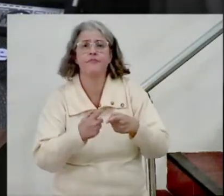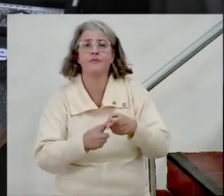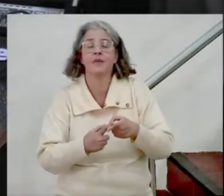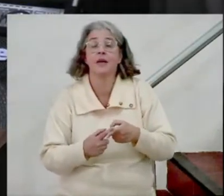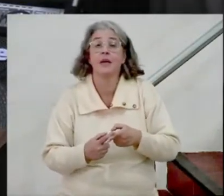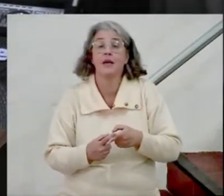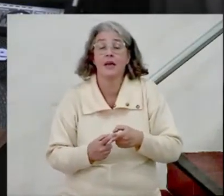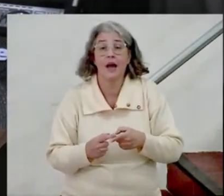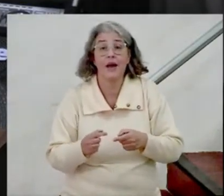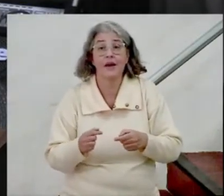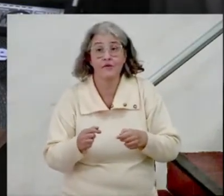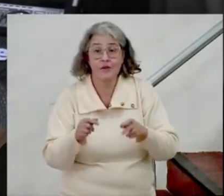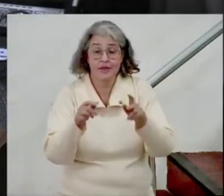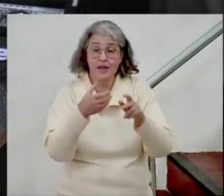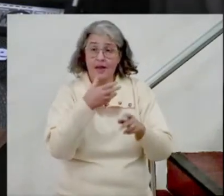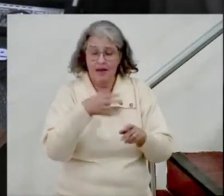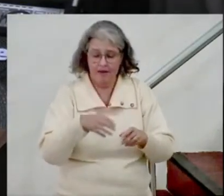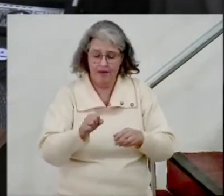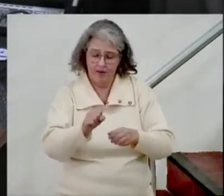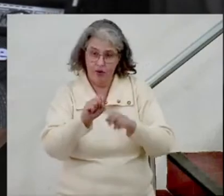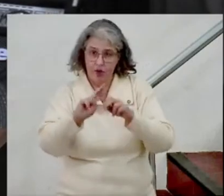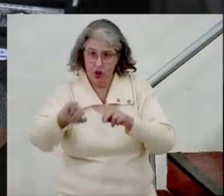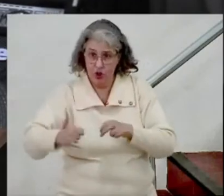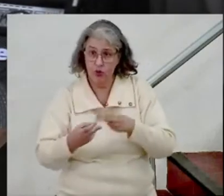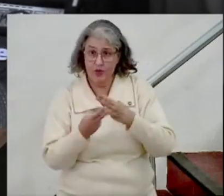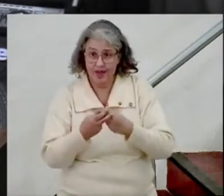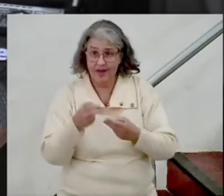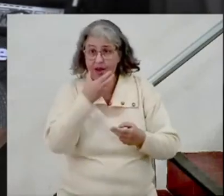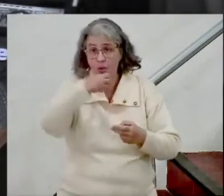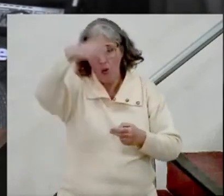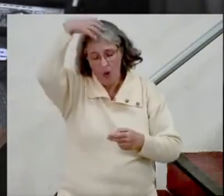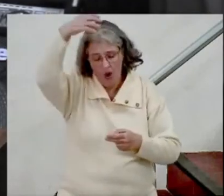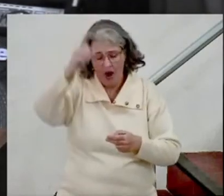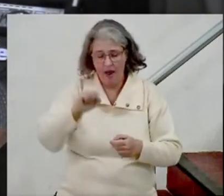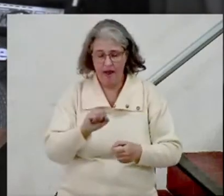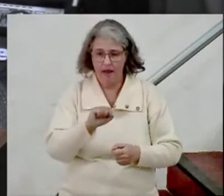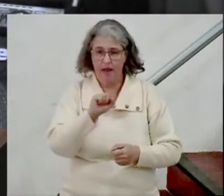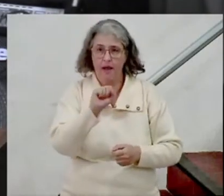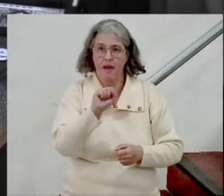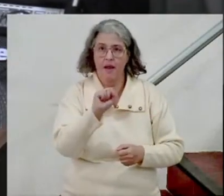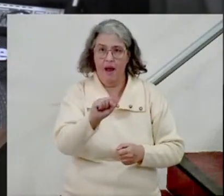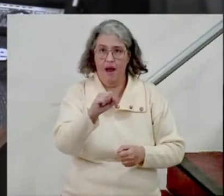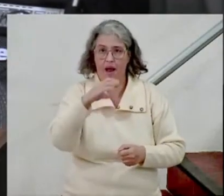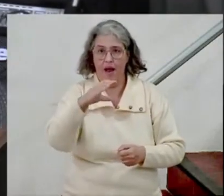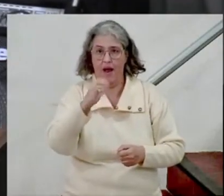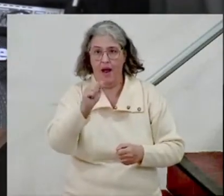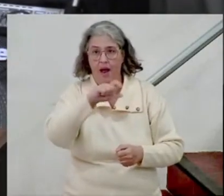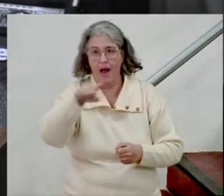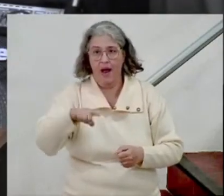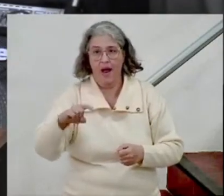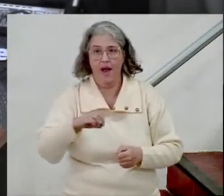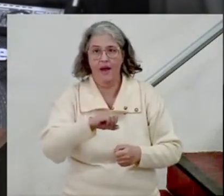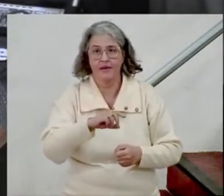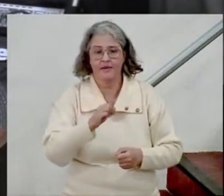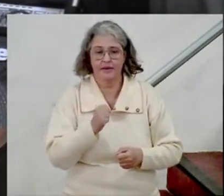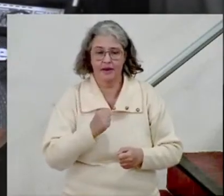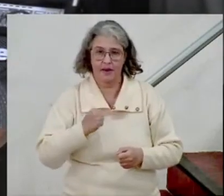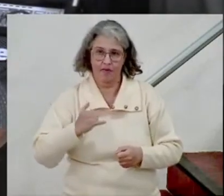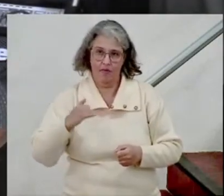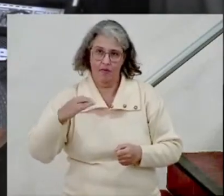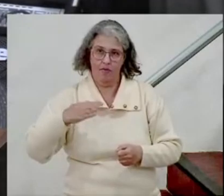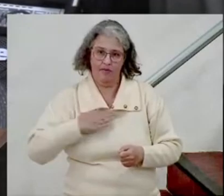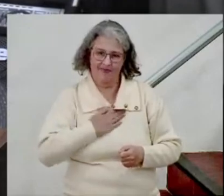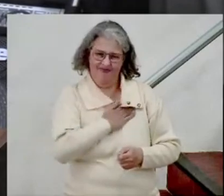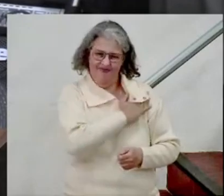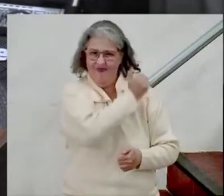Acás no reino de Judá como rei. Lá no reino do norte, em Israel, você vai ter um rei próprio. E